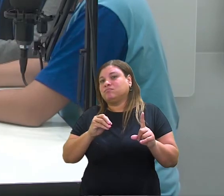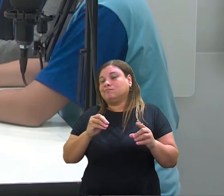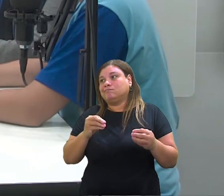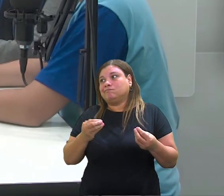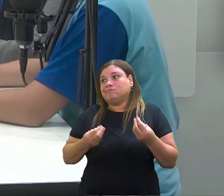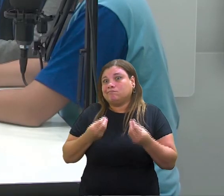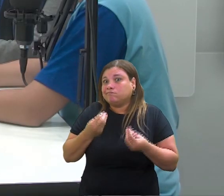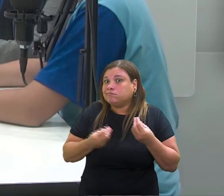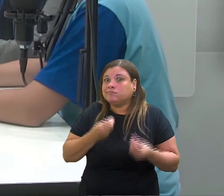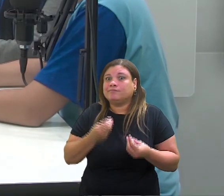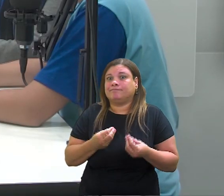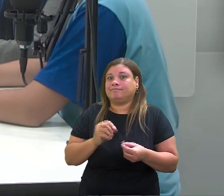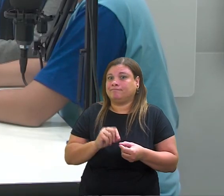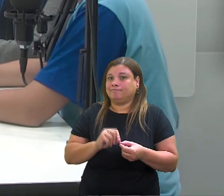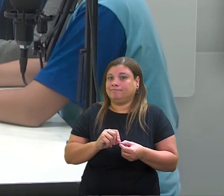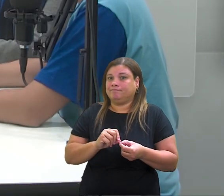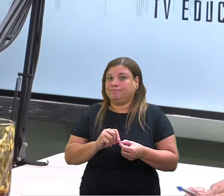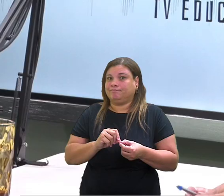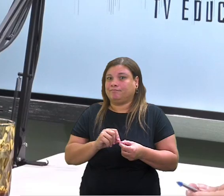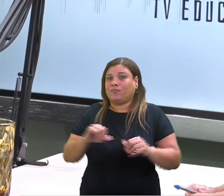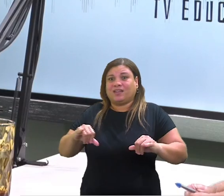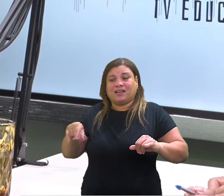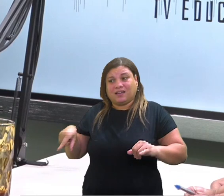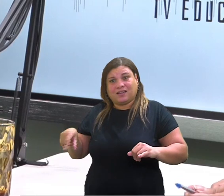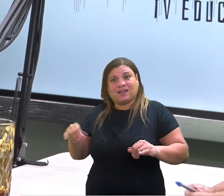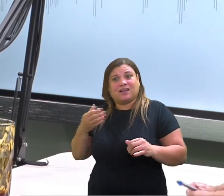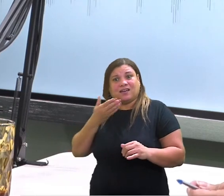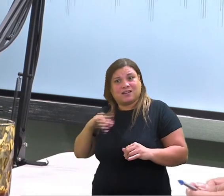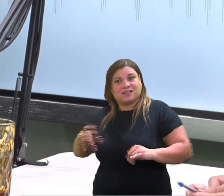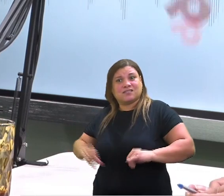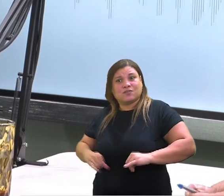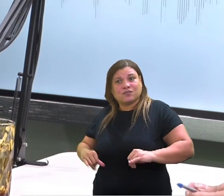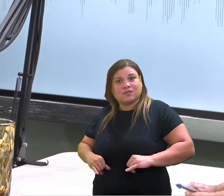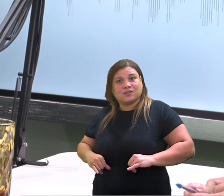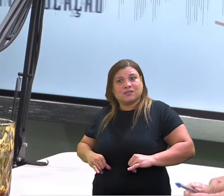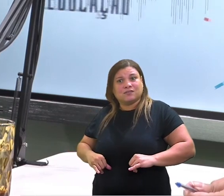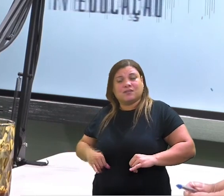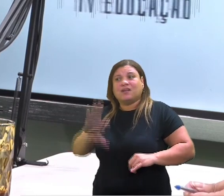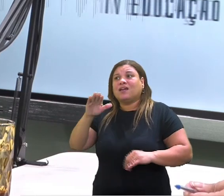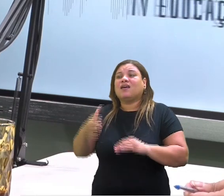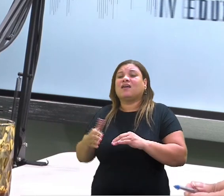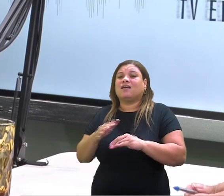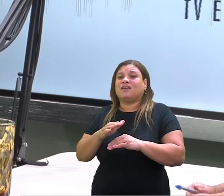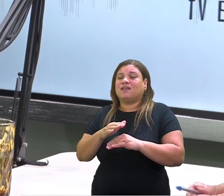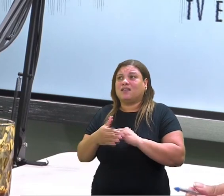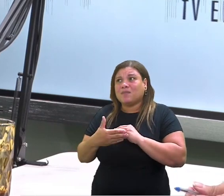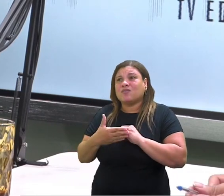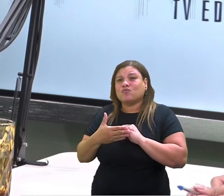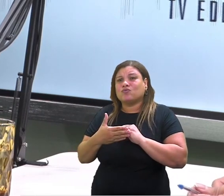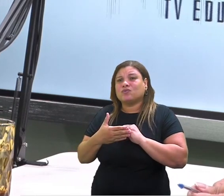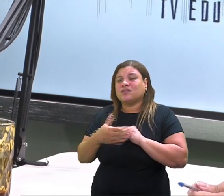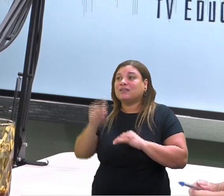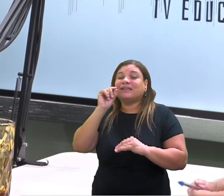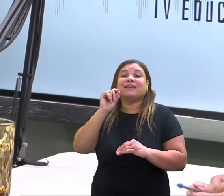também através dos desenhos, né? Desenhos, fala, choro. Nós temos Mudança de comportamento. mudança de comportamento.